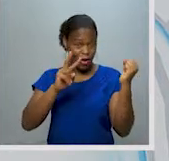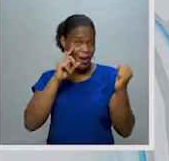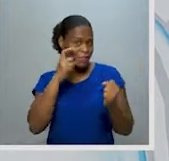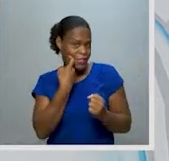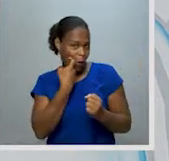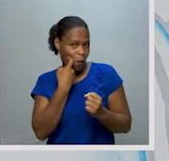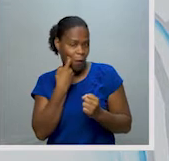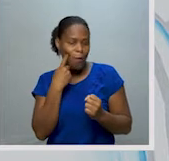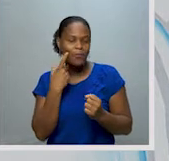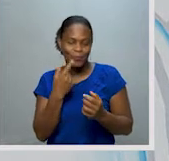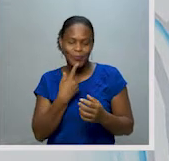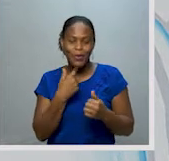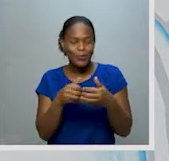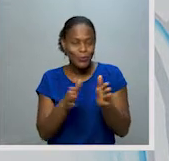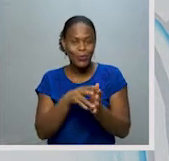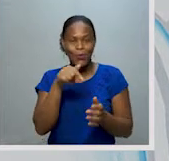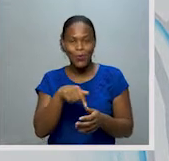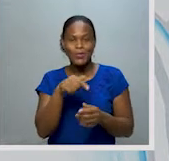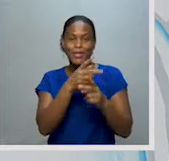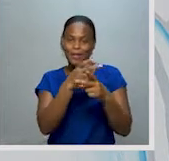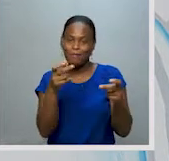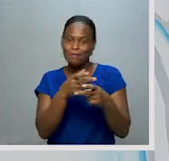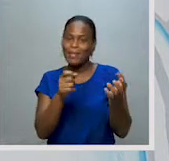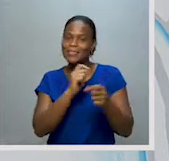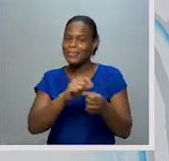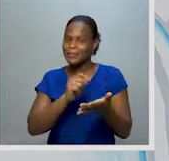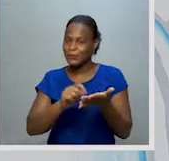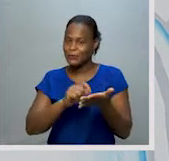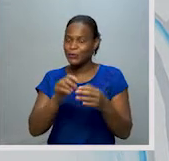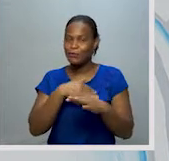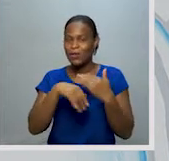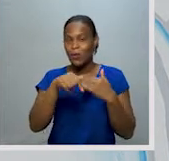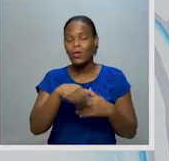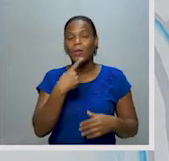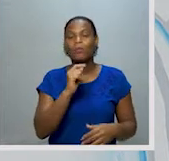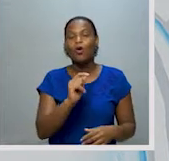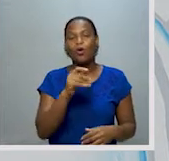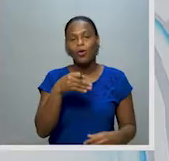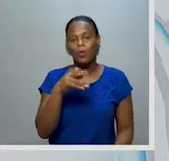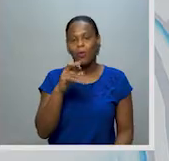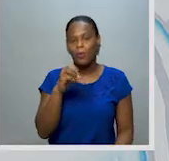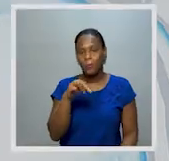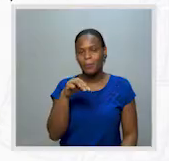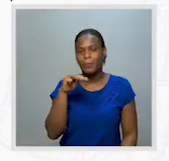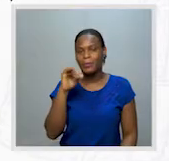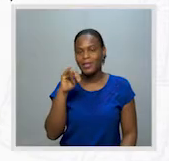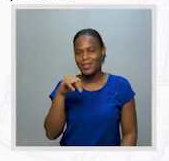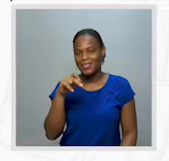revisão, porque vamos utilizá-los todos hoje nos nossos exercícios de pronominalização.